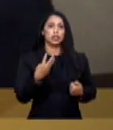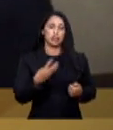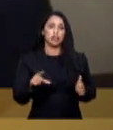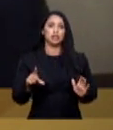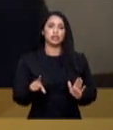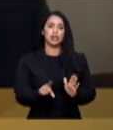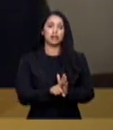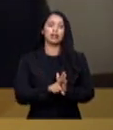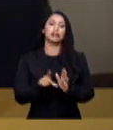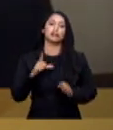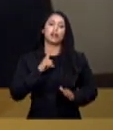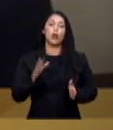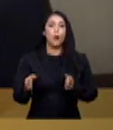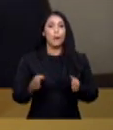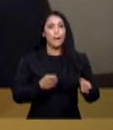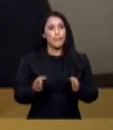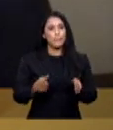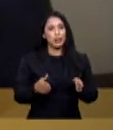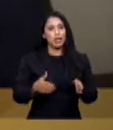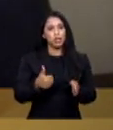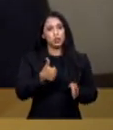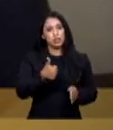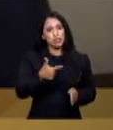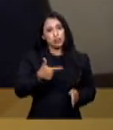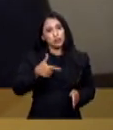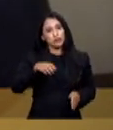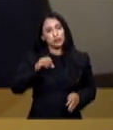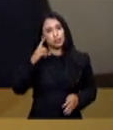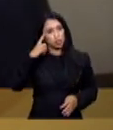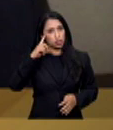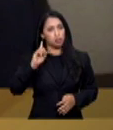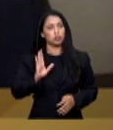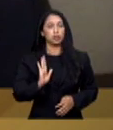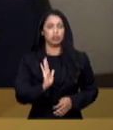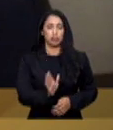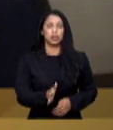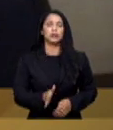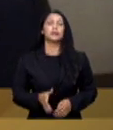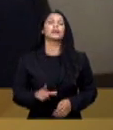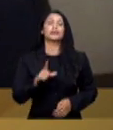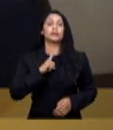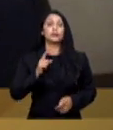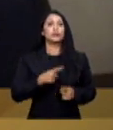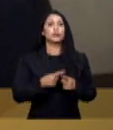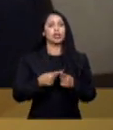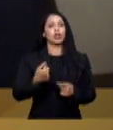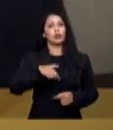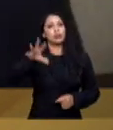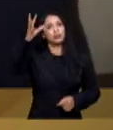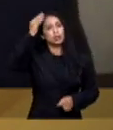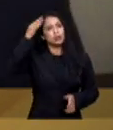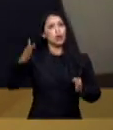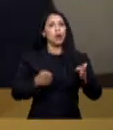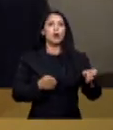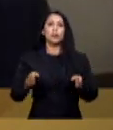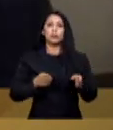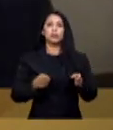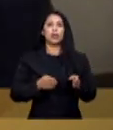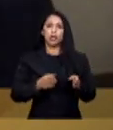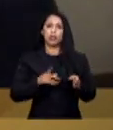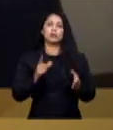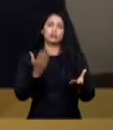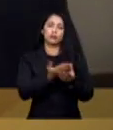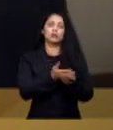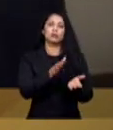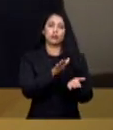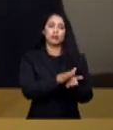que estabelece um prazo decadencial de 120 dias, porque entendo que se trata de um prazo processual,